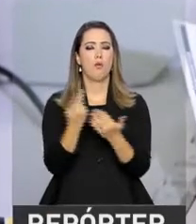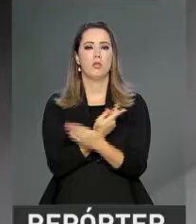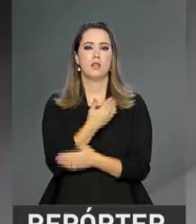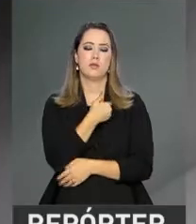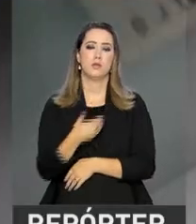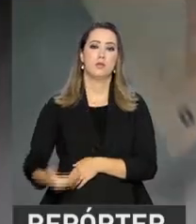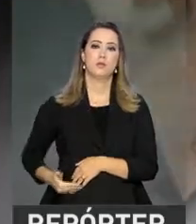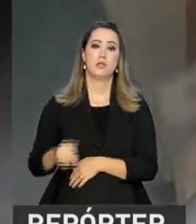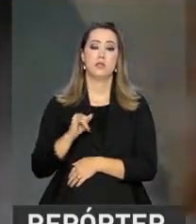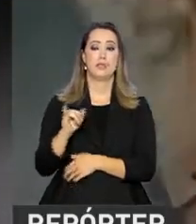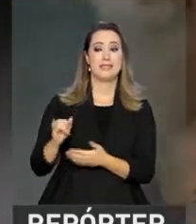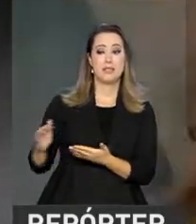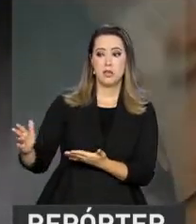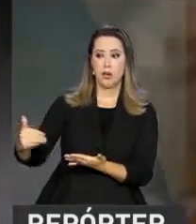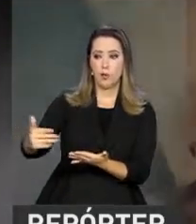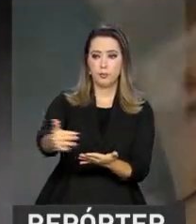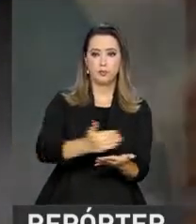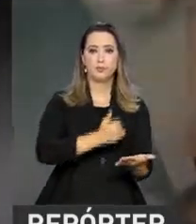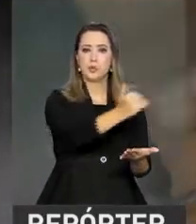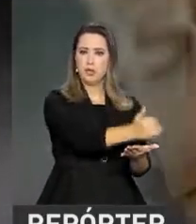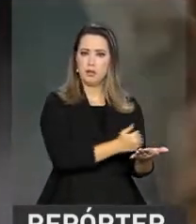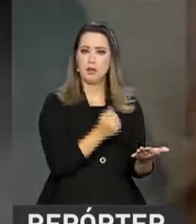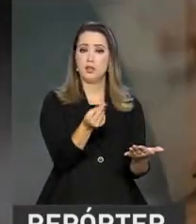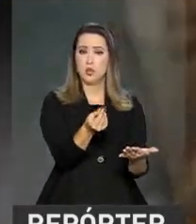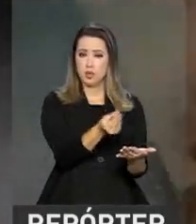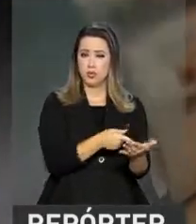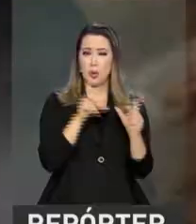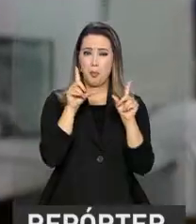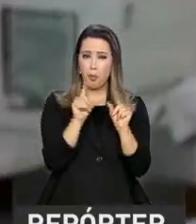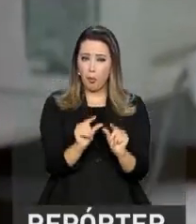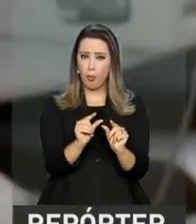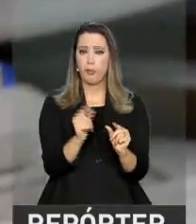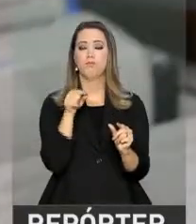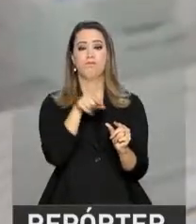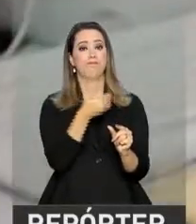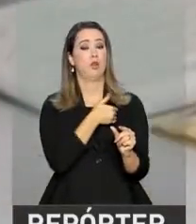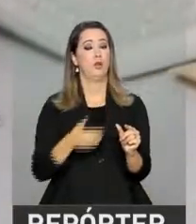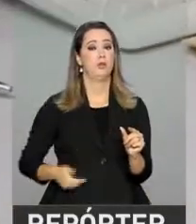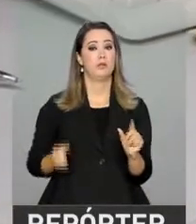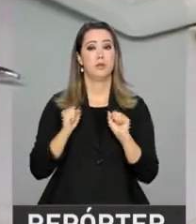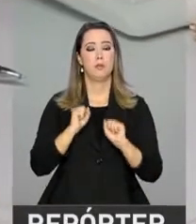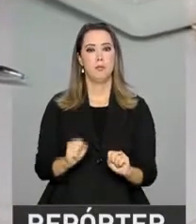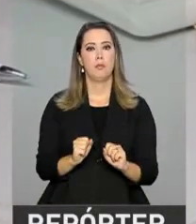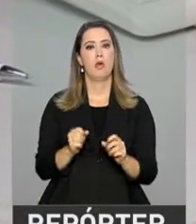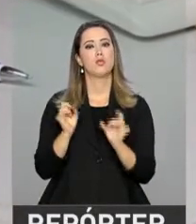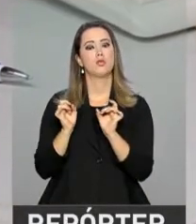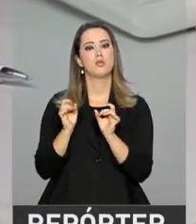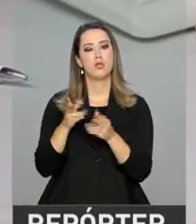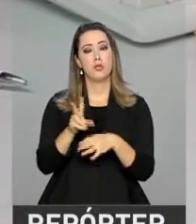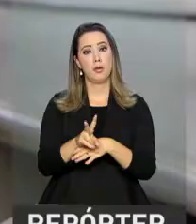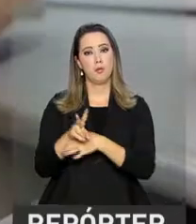diferente quando a arrecadação de impostos e tributos fica abaixo do esperado o governo pode emitir títulos da dívida